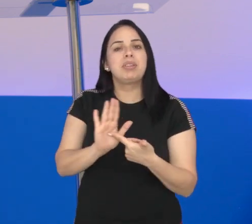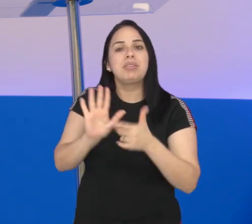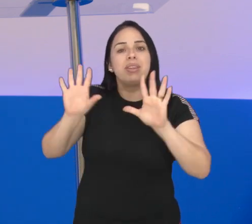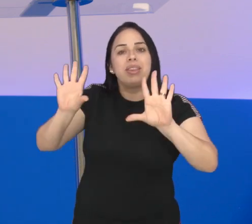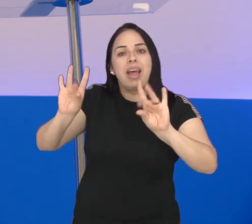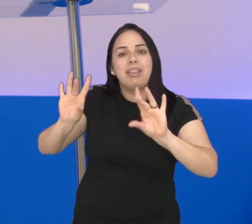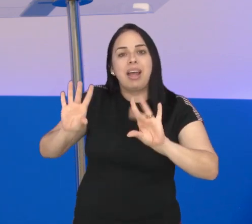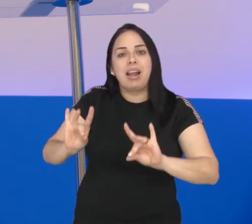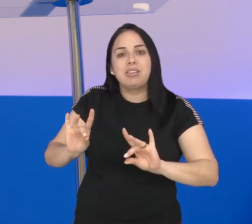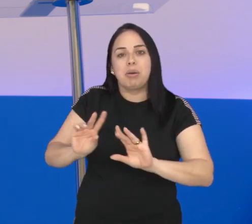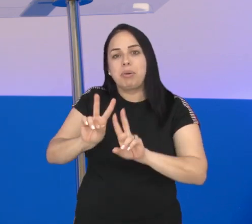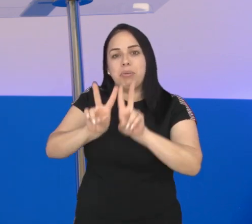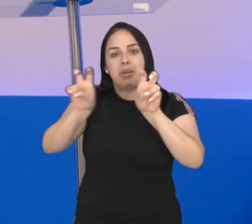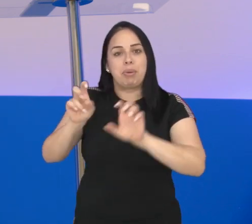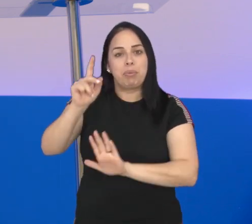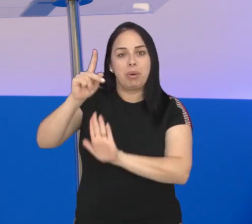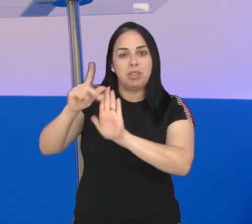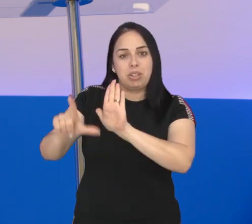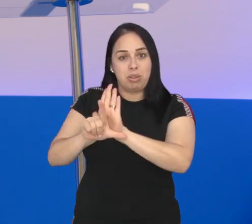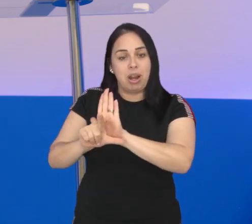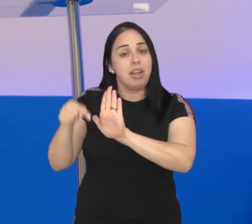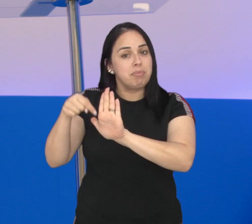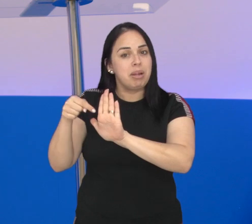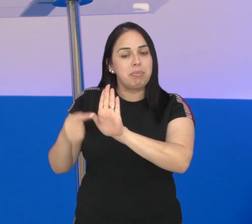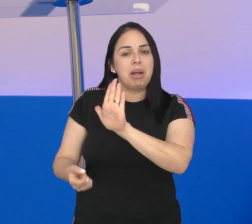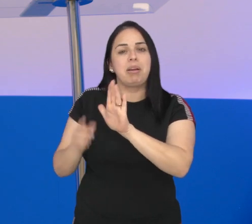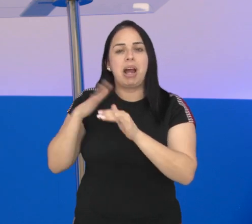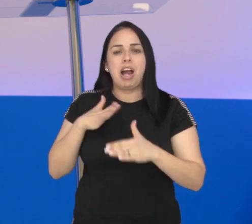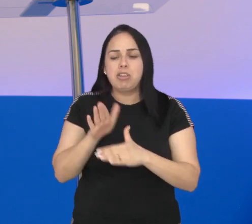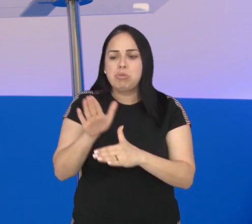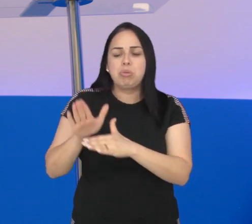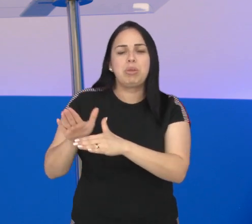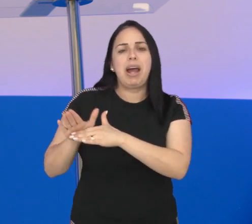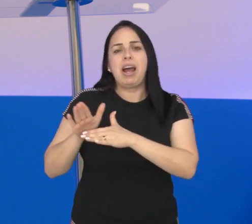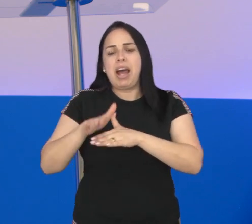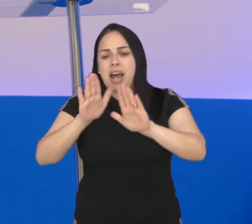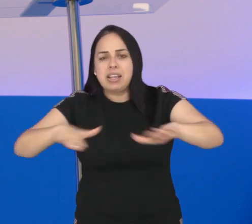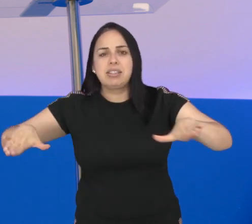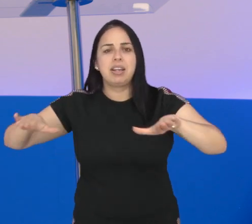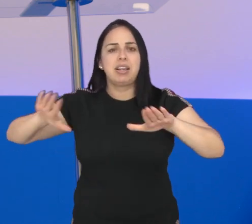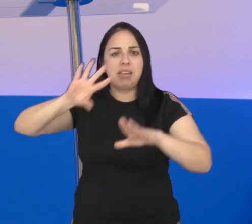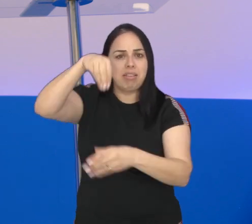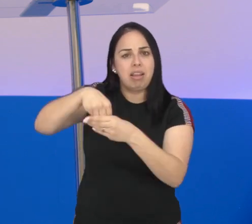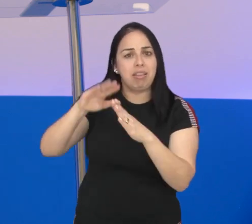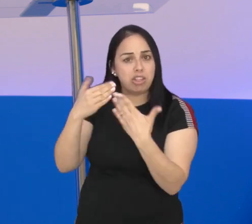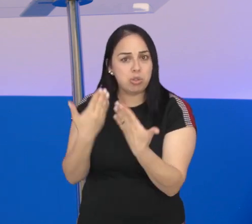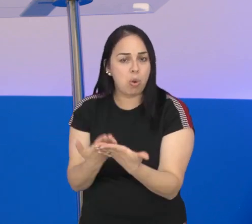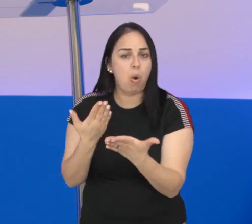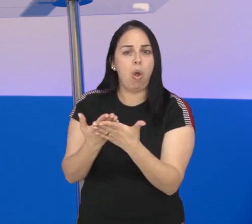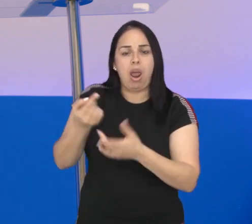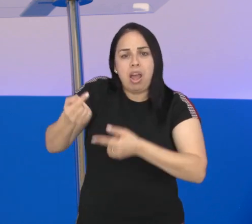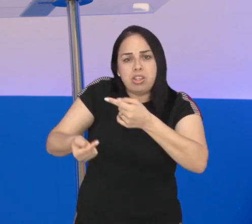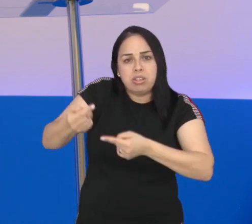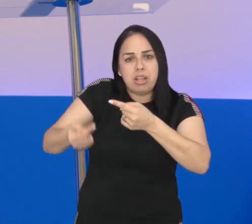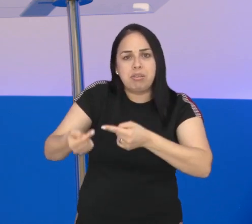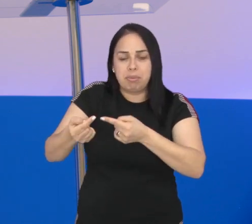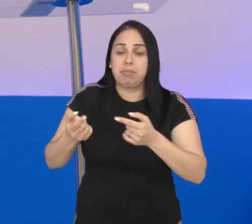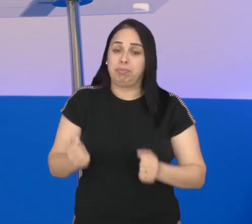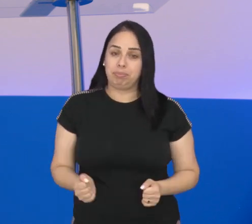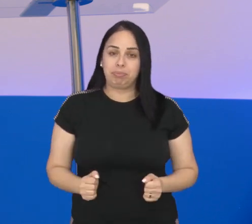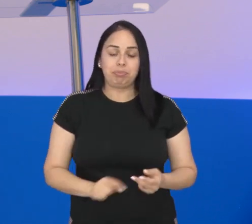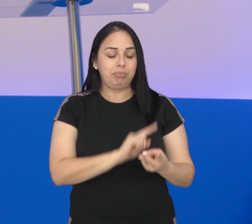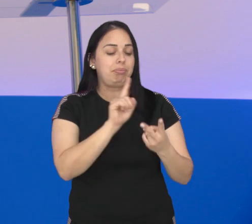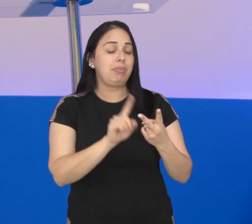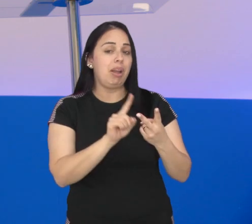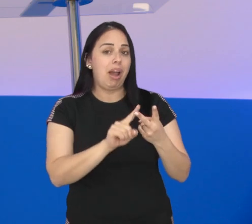mostrar os detalhes de um projeto de lei criado para estimular as discussões sobre cidadania nas escolas de São José dos